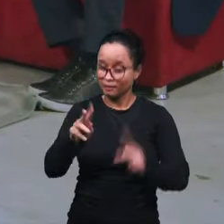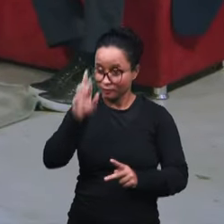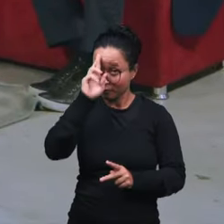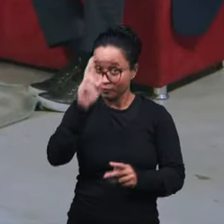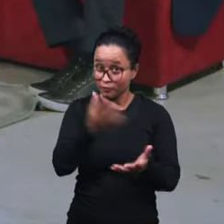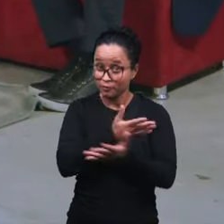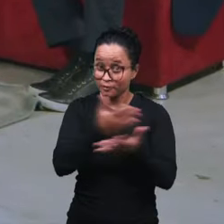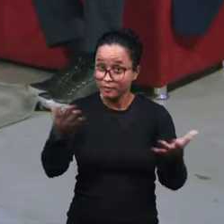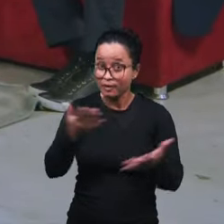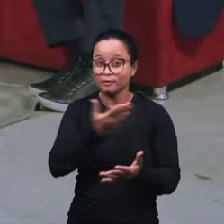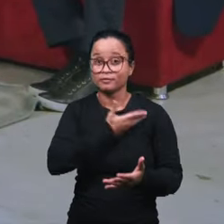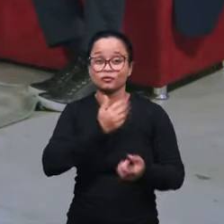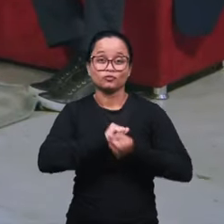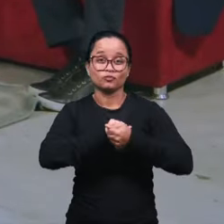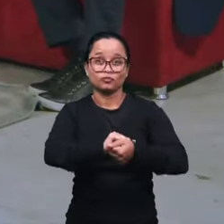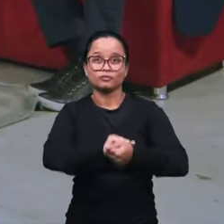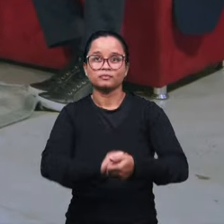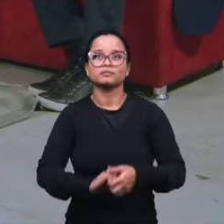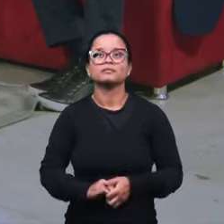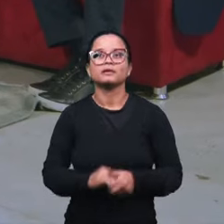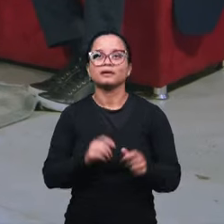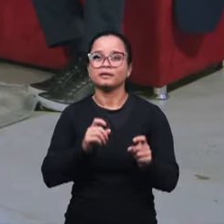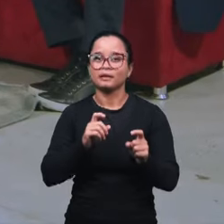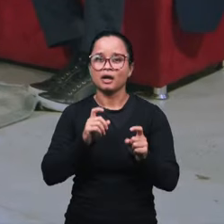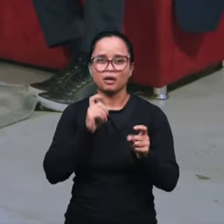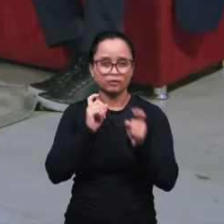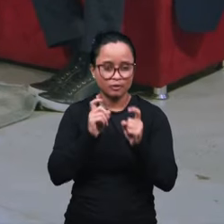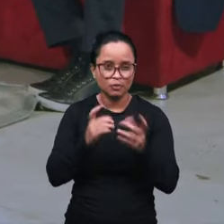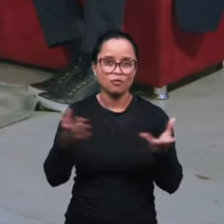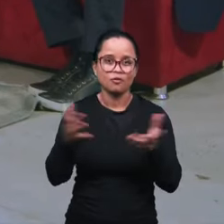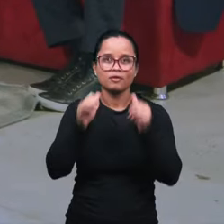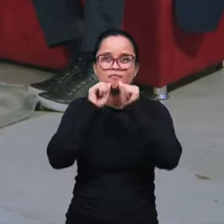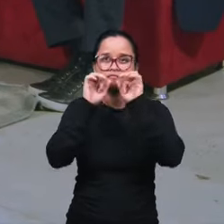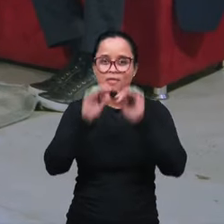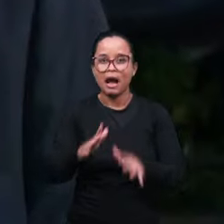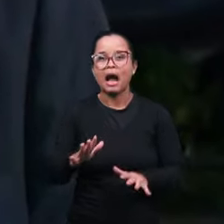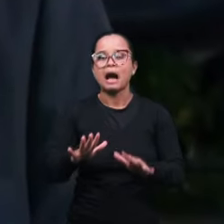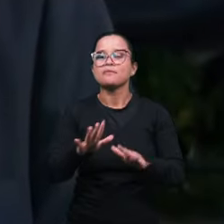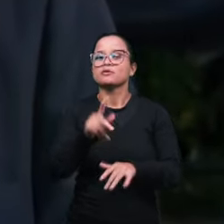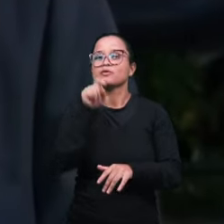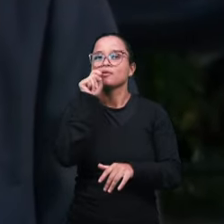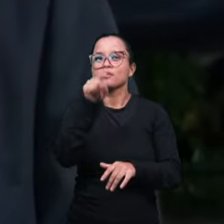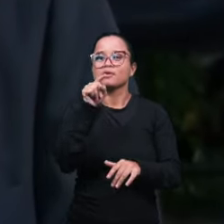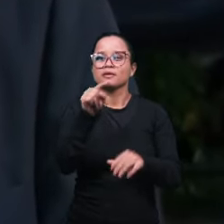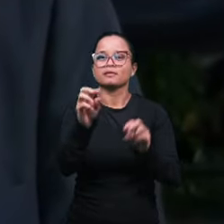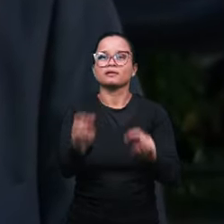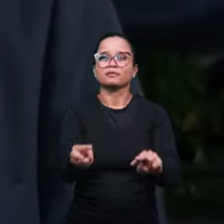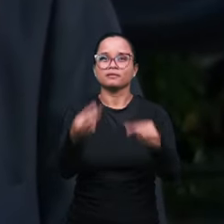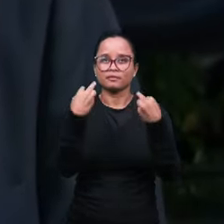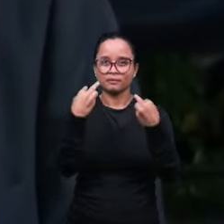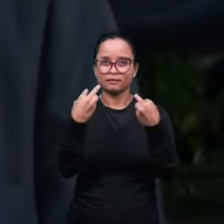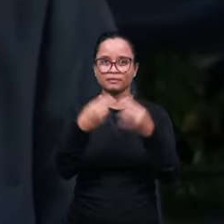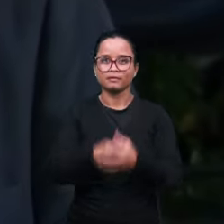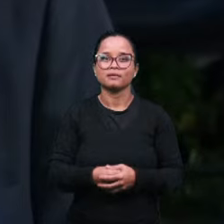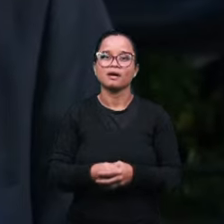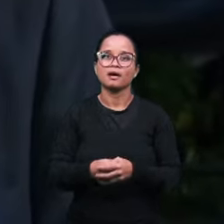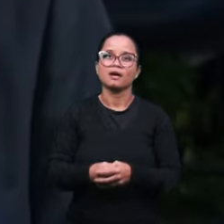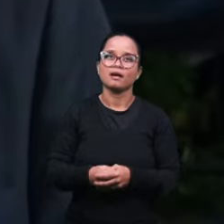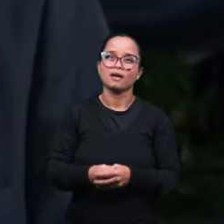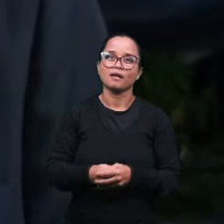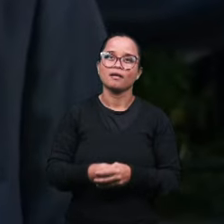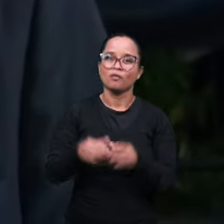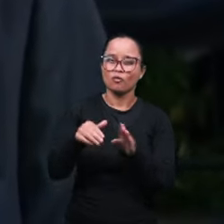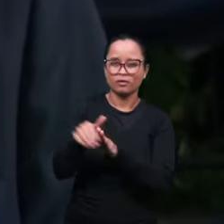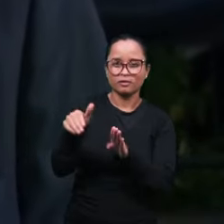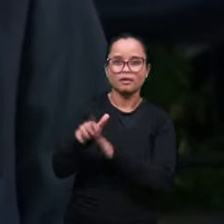companheiros aqui conosco, reunidos nessa bênção. A paz do Senhor a você que está nos assistindo. O conselho já tem sido